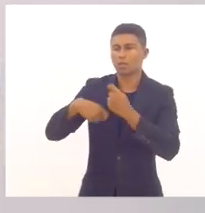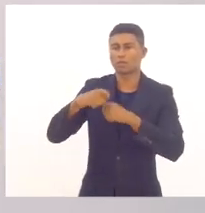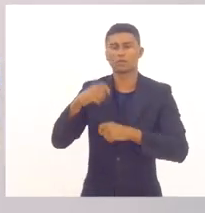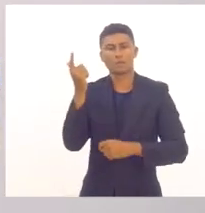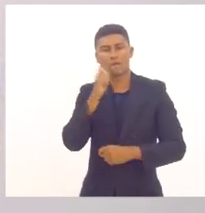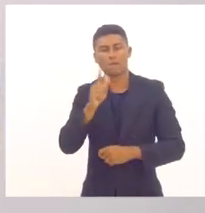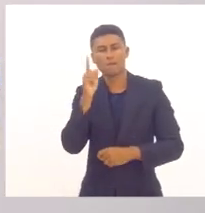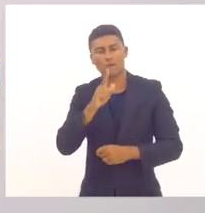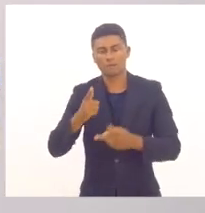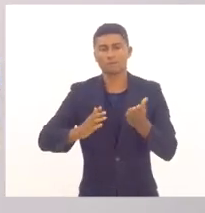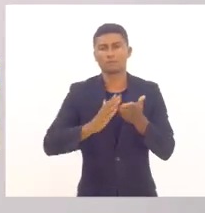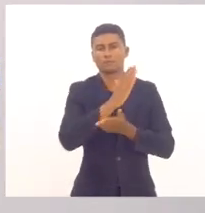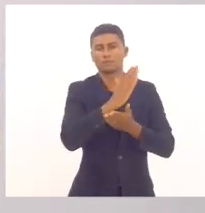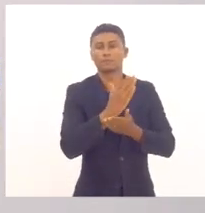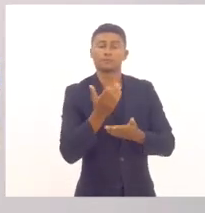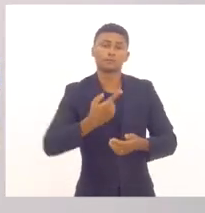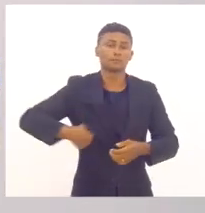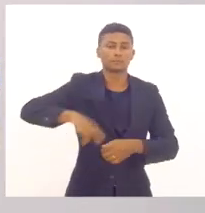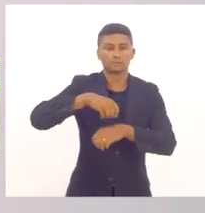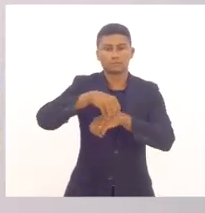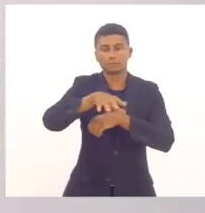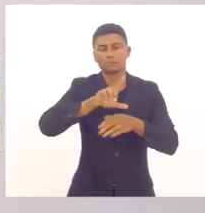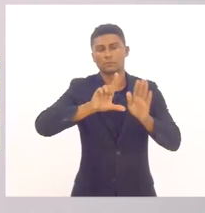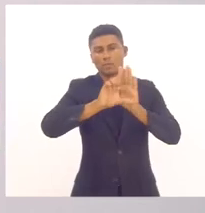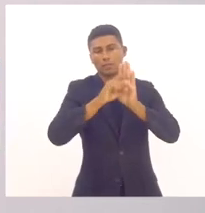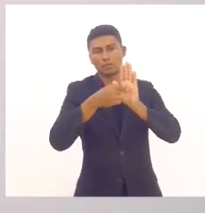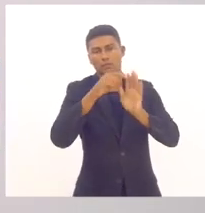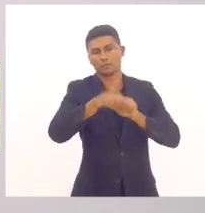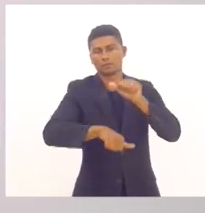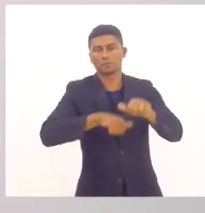gente sugeriu a mudança nessa lei, Robertinho, porque ela tem um